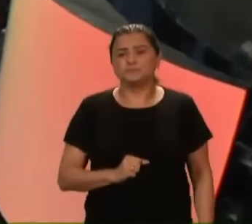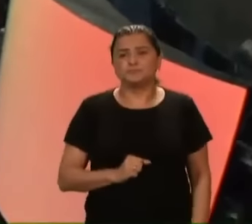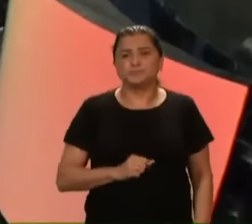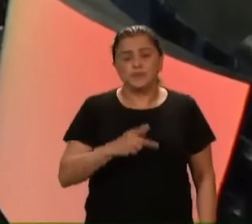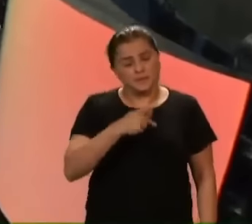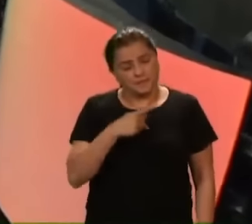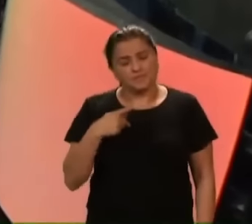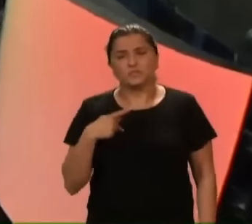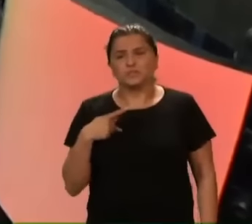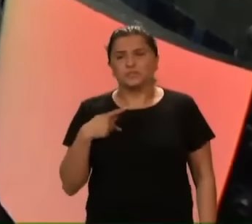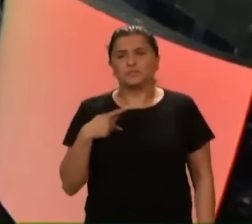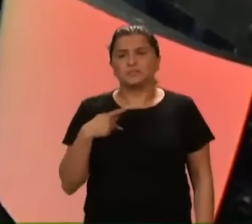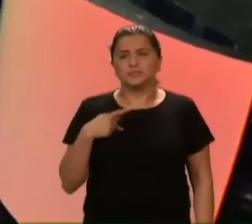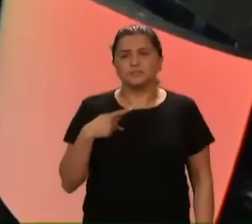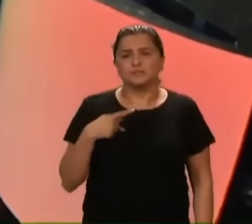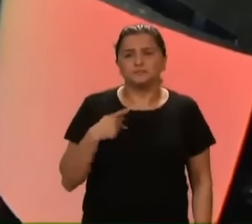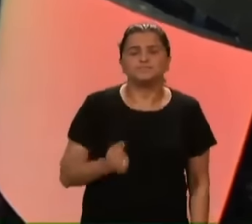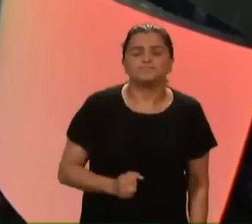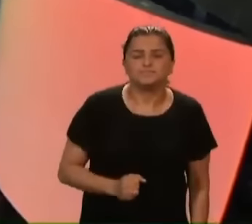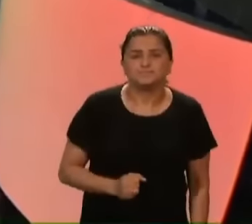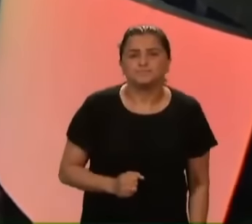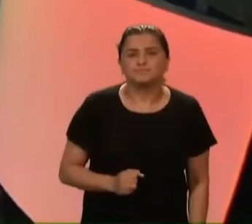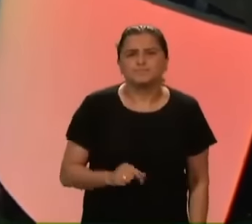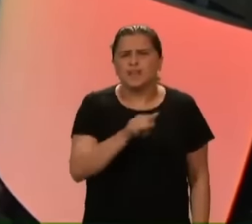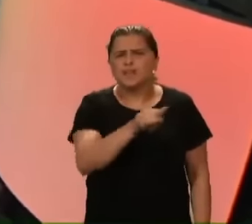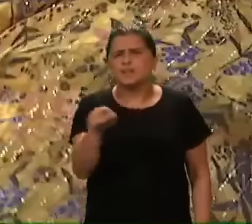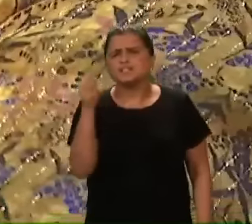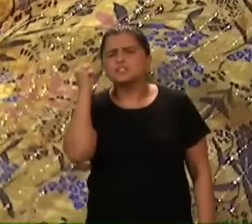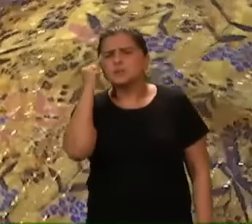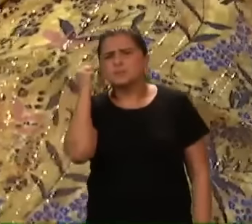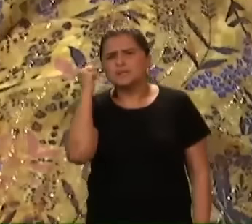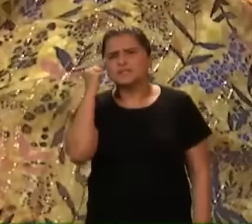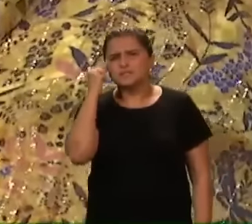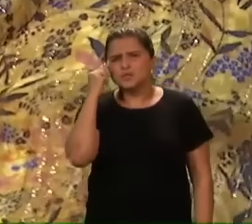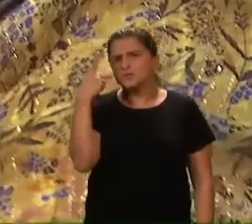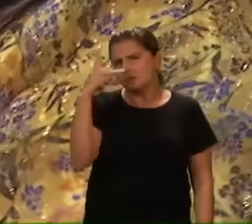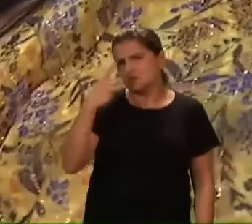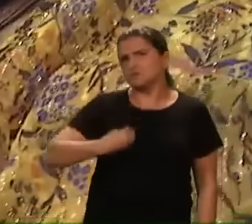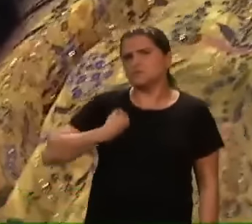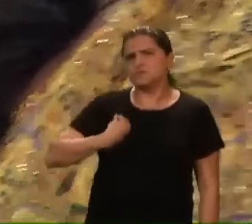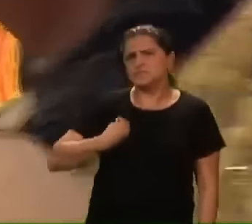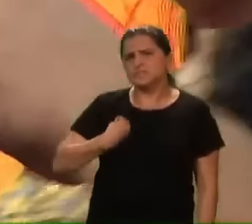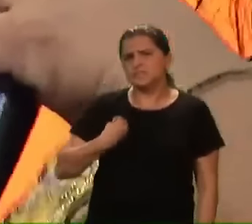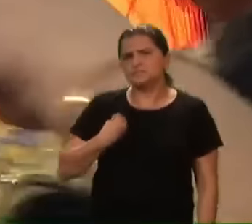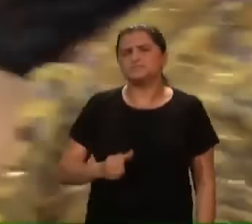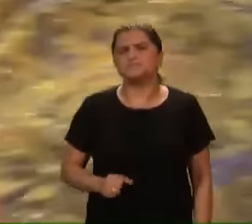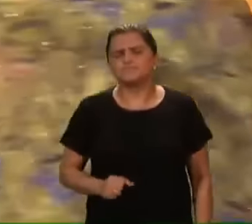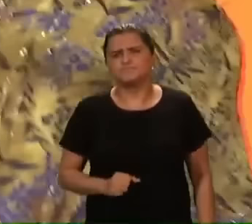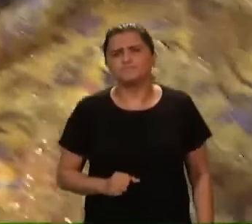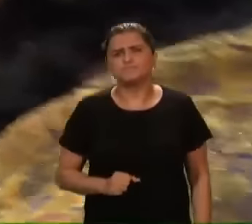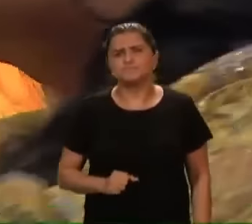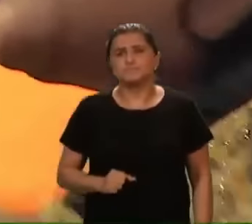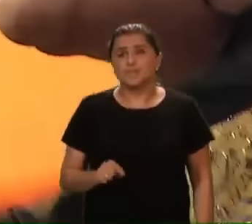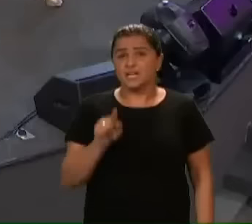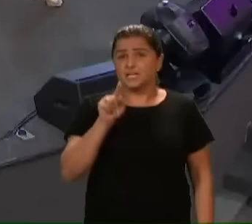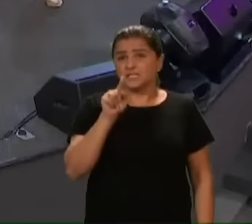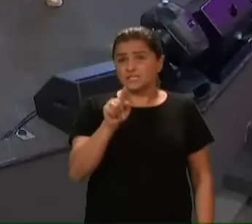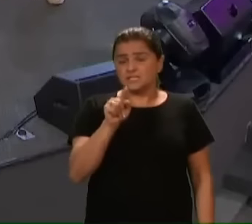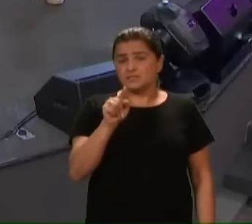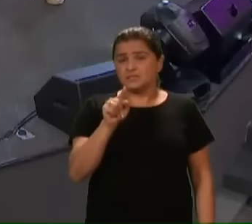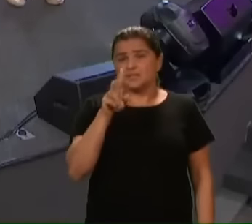ele falou assim: olha, será? Você já parou para pensar na tua vida? Será que se você se